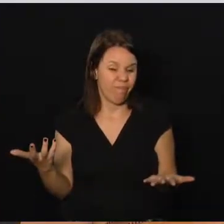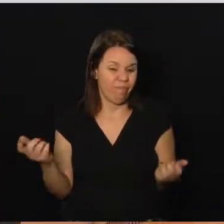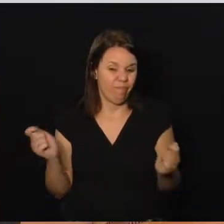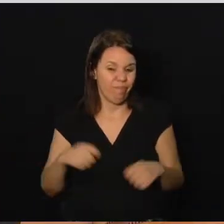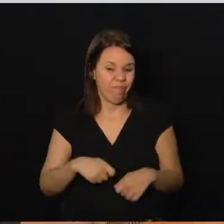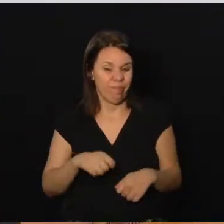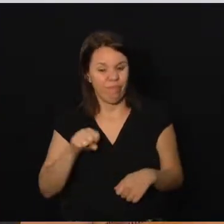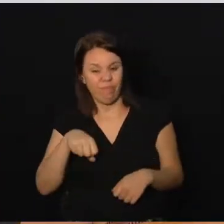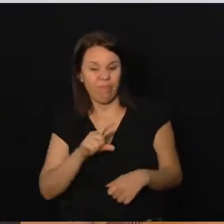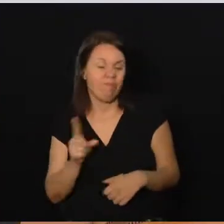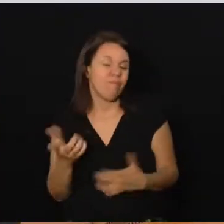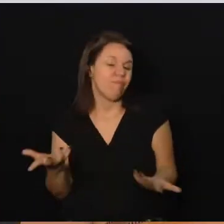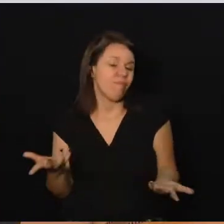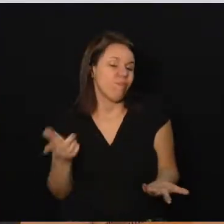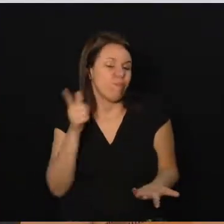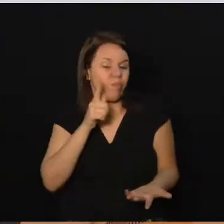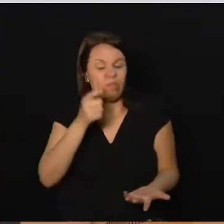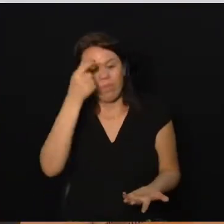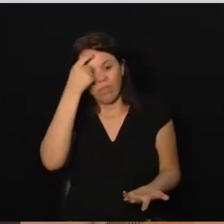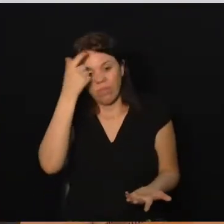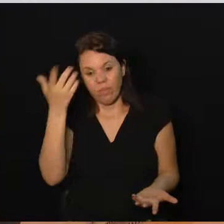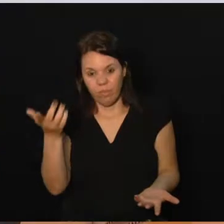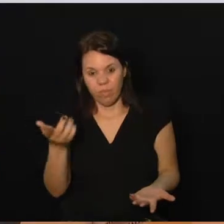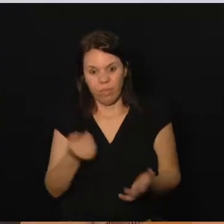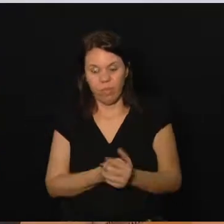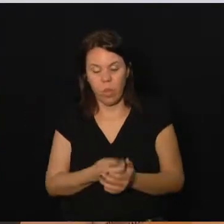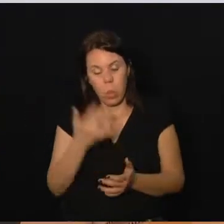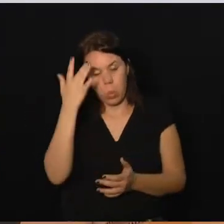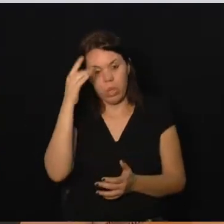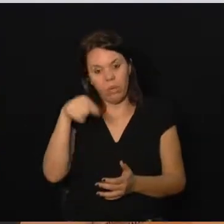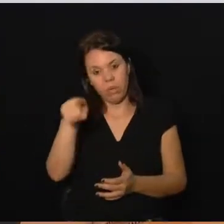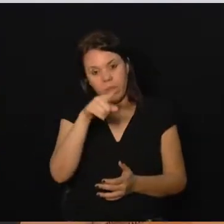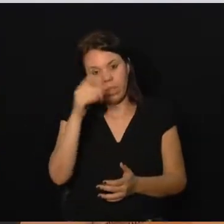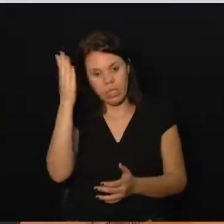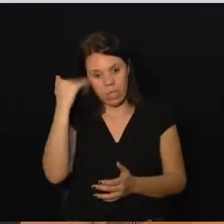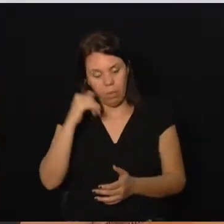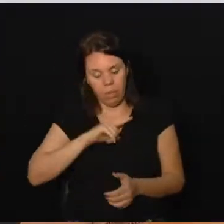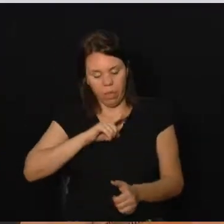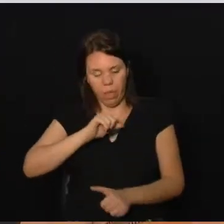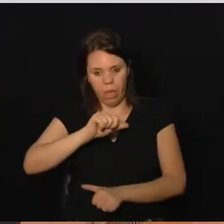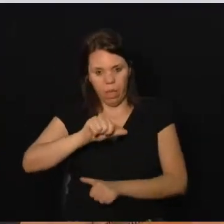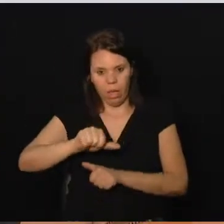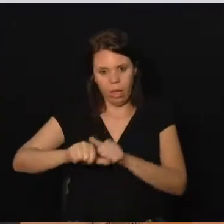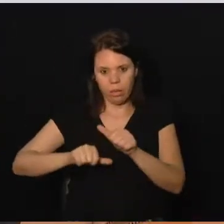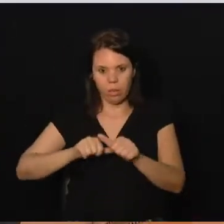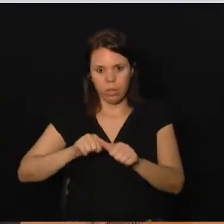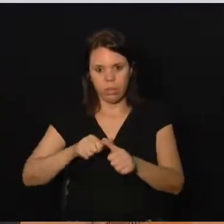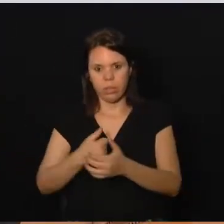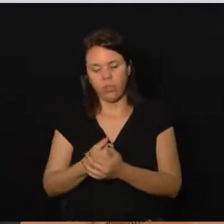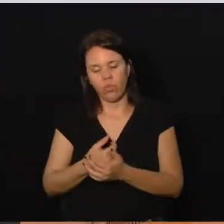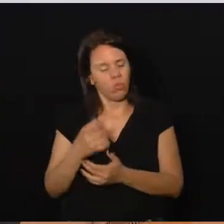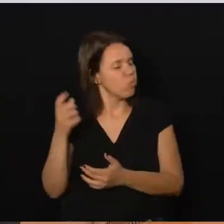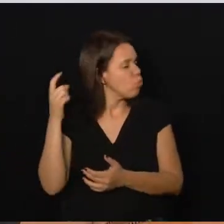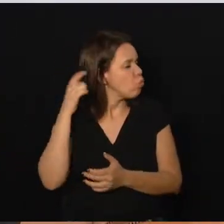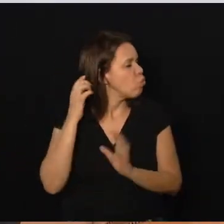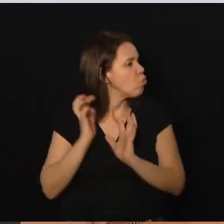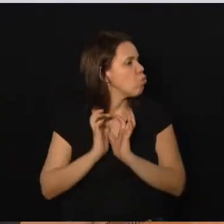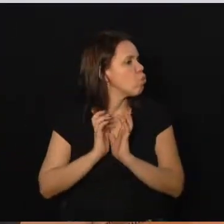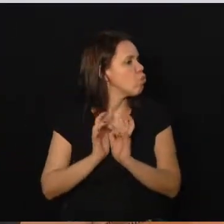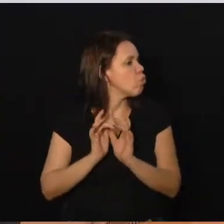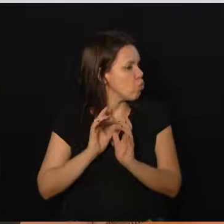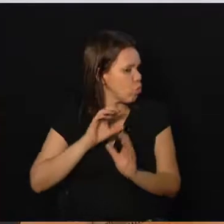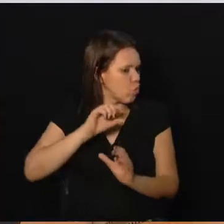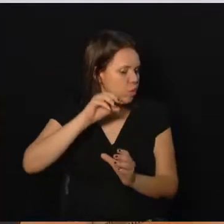capacidade que essa pessoa tem de consciência, porque eu não sei se vocês sabem, pela alteração do cérebro, como eu falei,